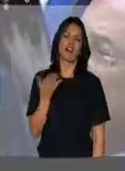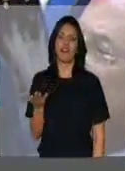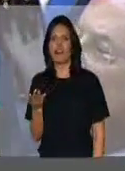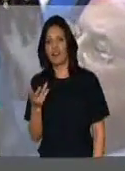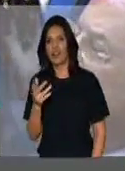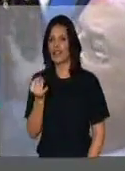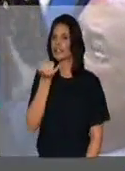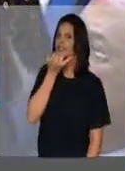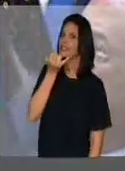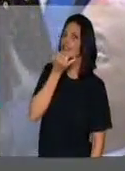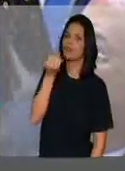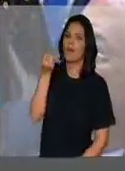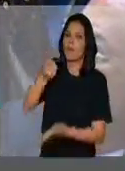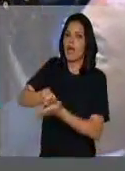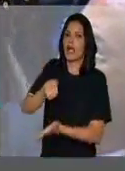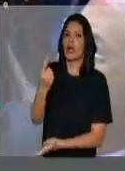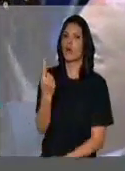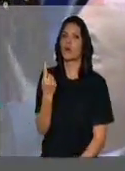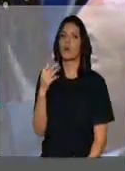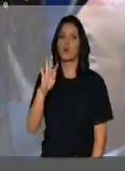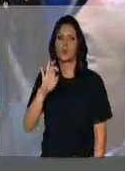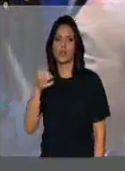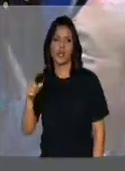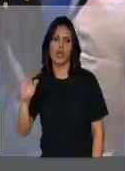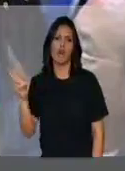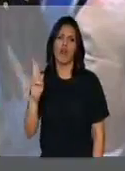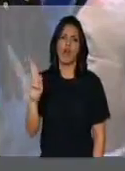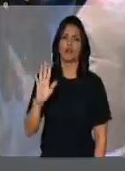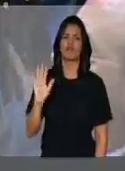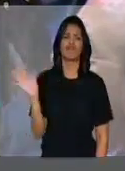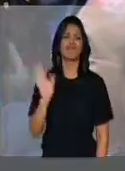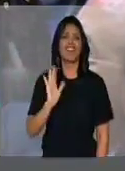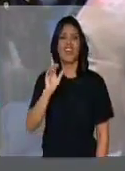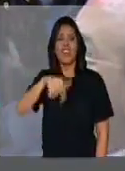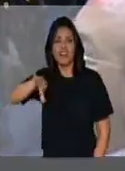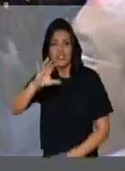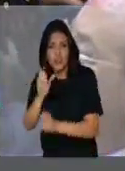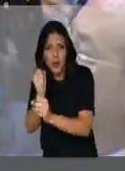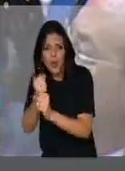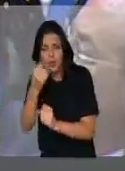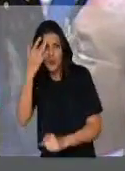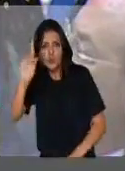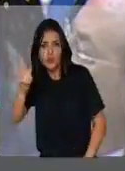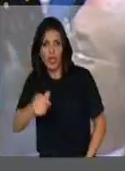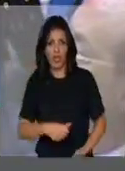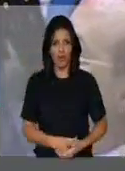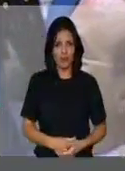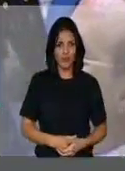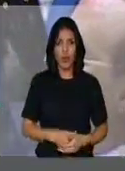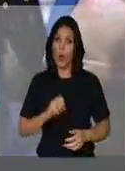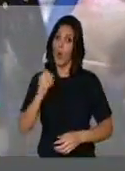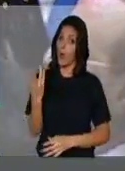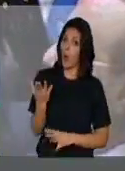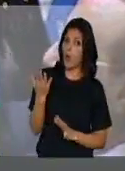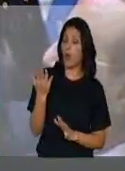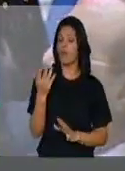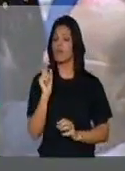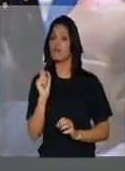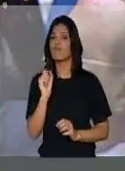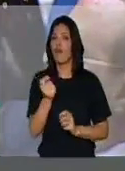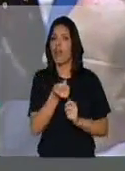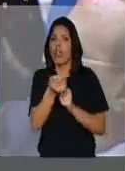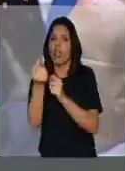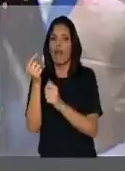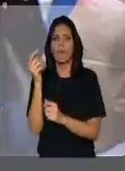a renúncia de R$1 trilhão é exatamente de quem não sabe fazer conta, né? Ou aqueles que têm má fé para falar uma